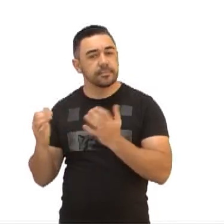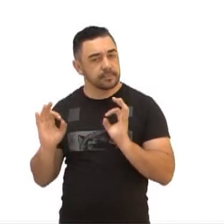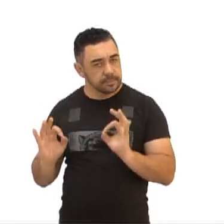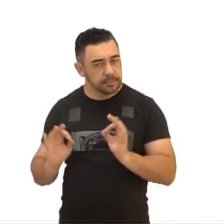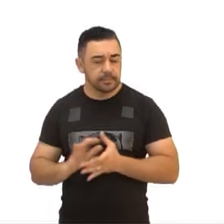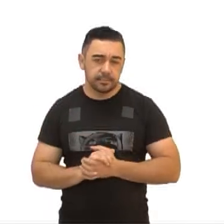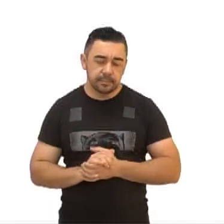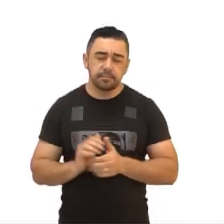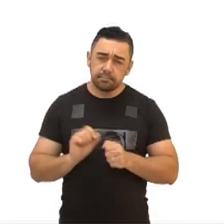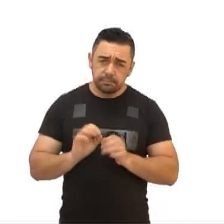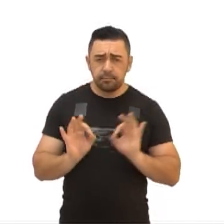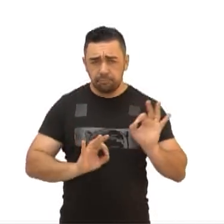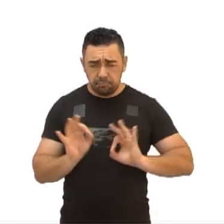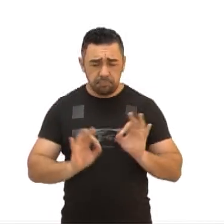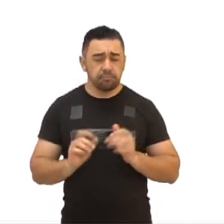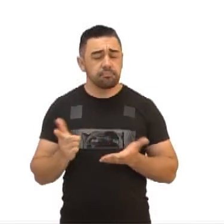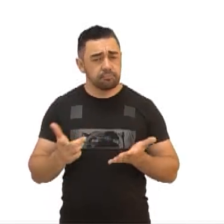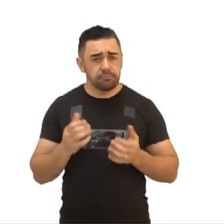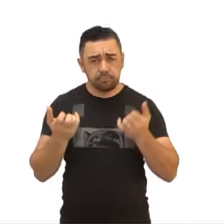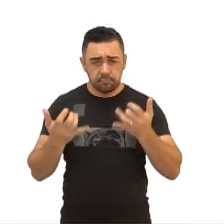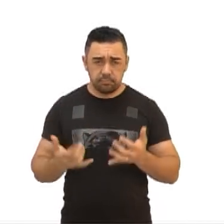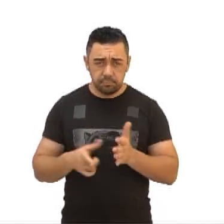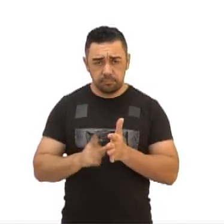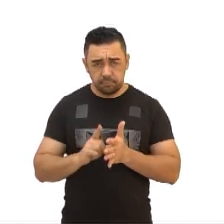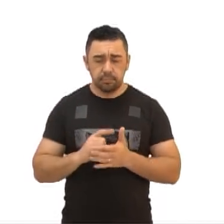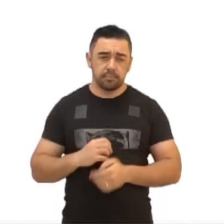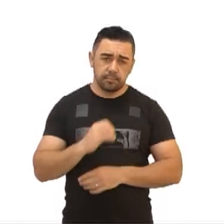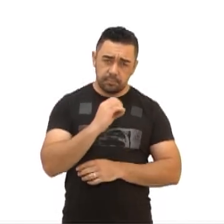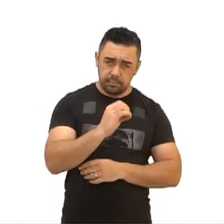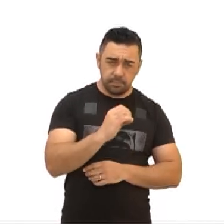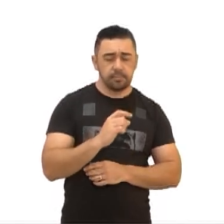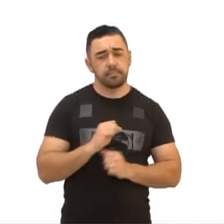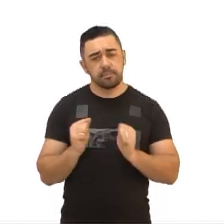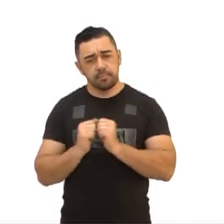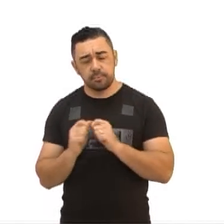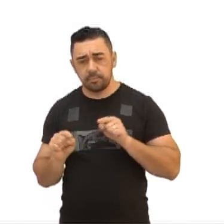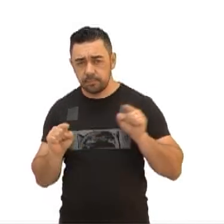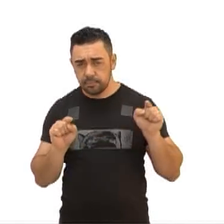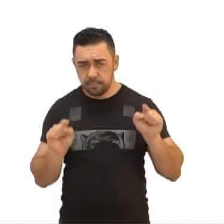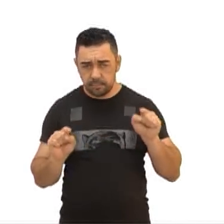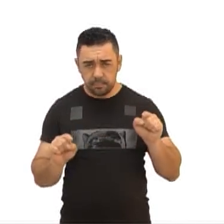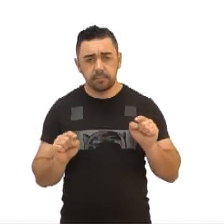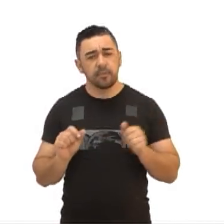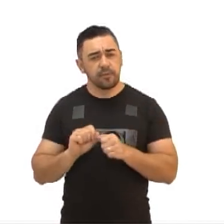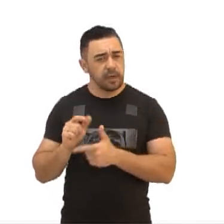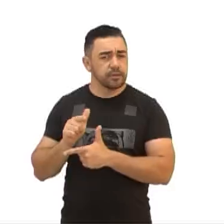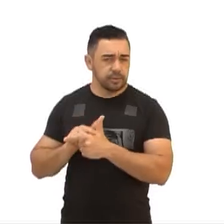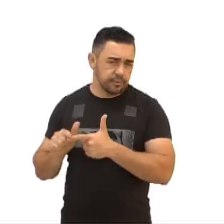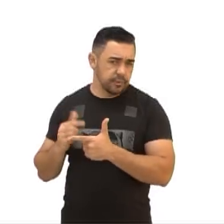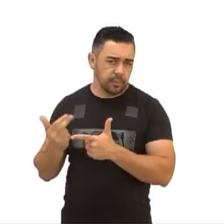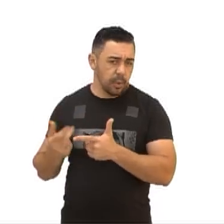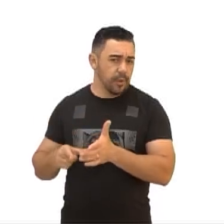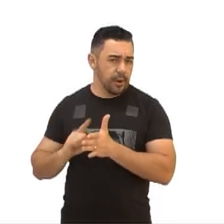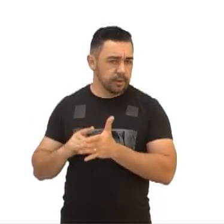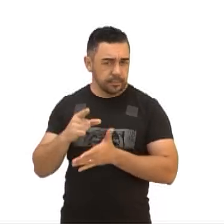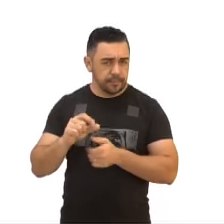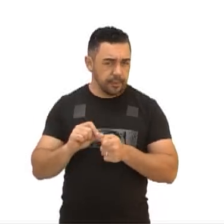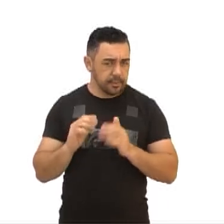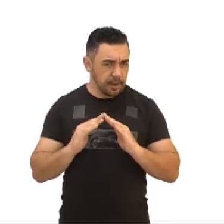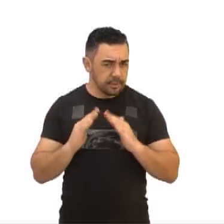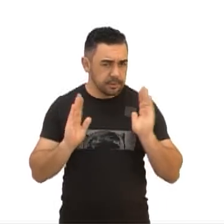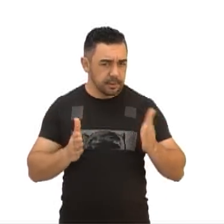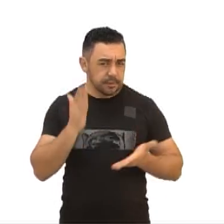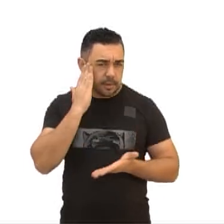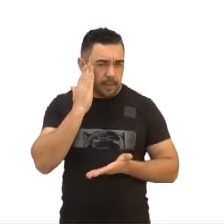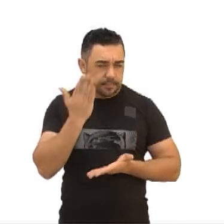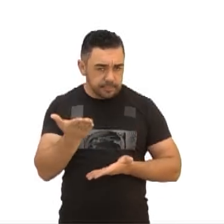bom? Fazendo essa operação, como a professora explicou, acrescentou o zerinho ali, o zero aqui com a vírgula e faz a divisão aí, que nem vocês aí em casa já sabem,